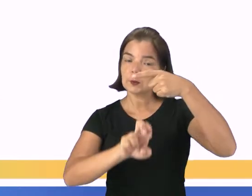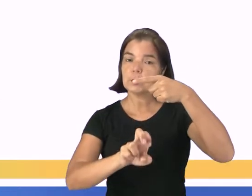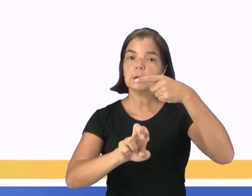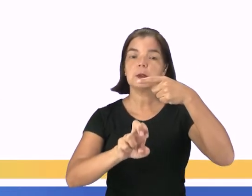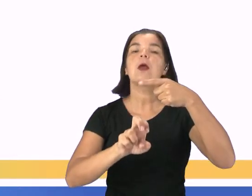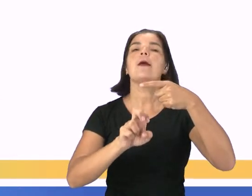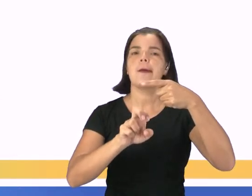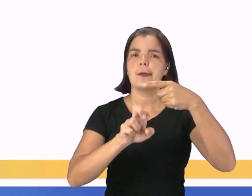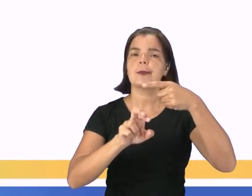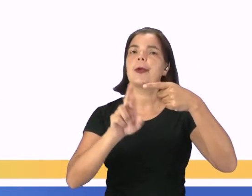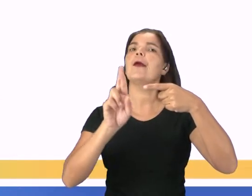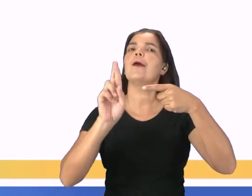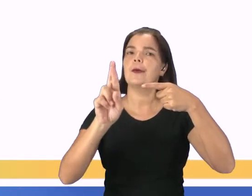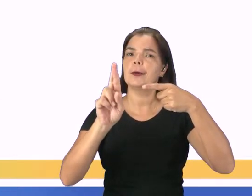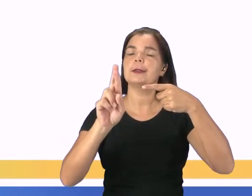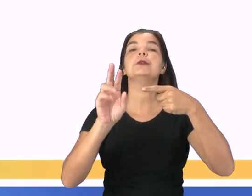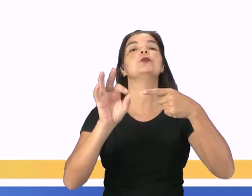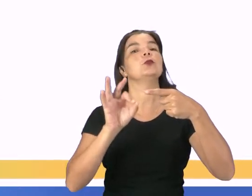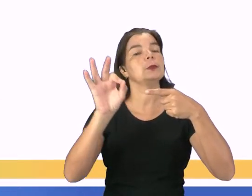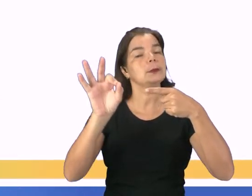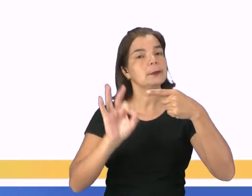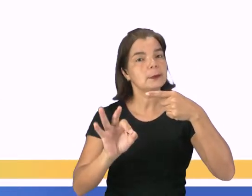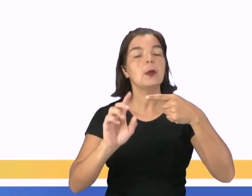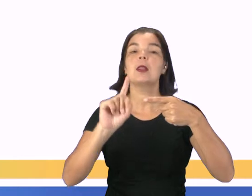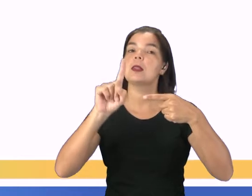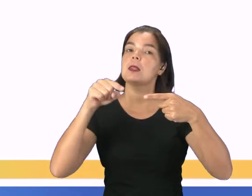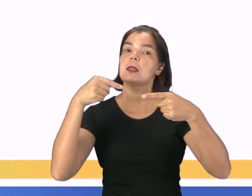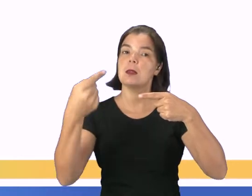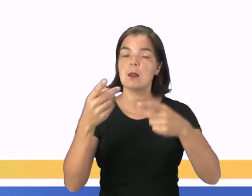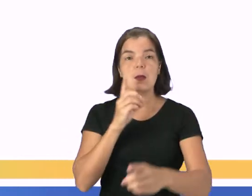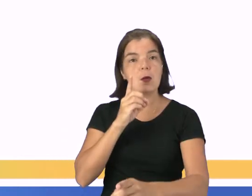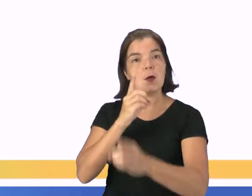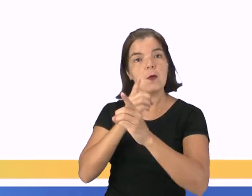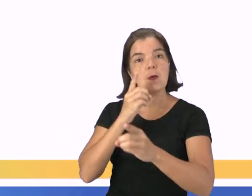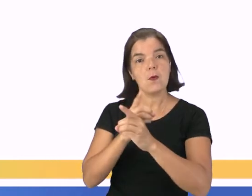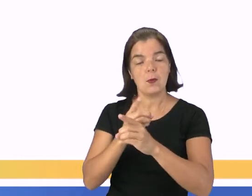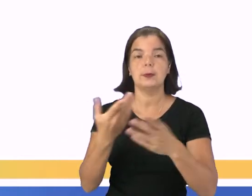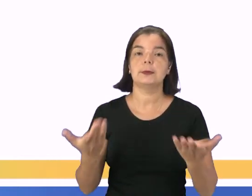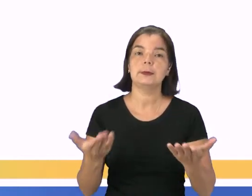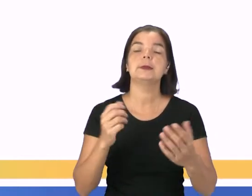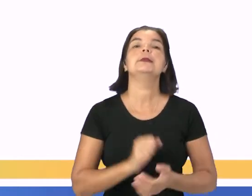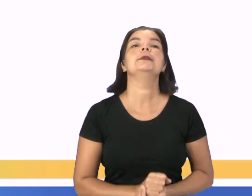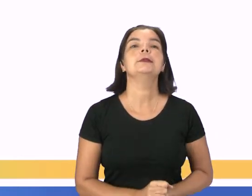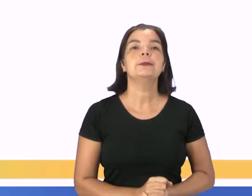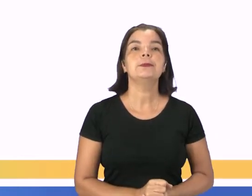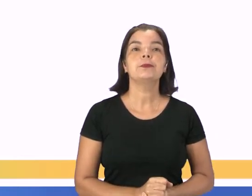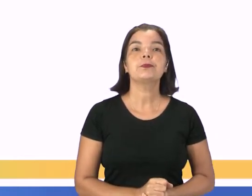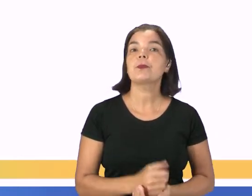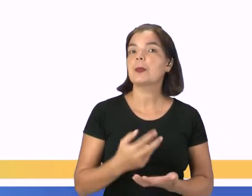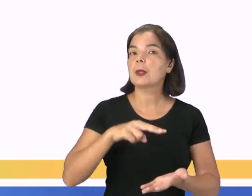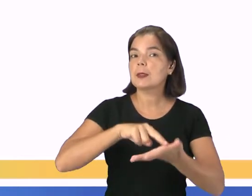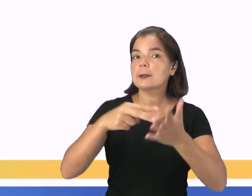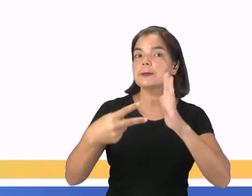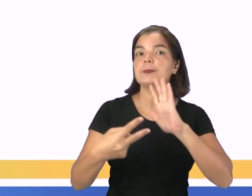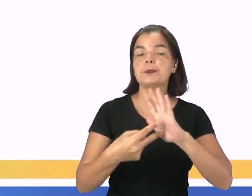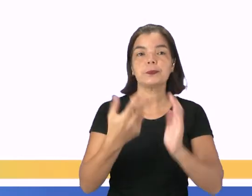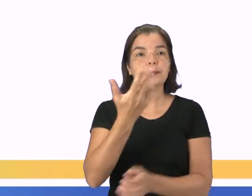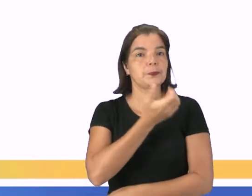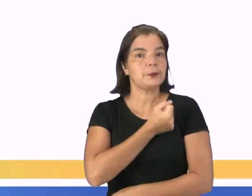razão centesimal, certo? E depois encontrar essa porcentagem, né? Ou seja, o